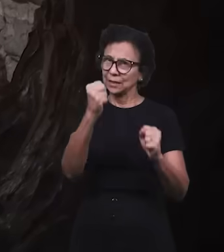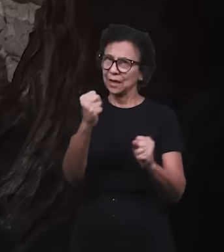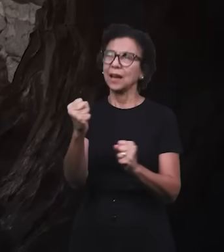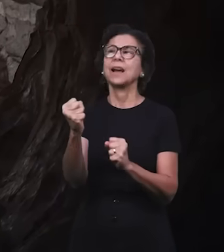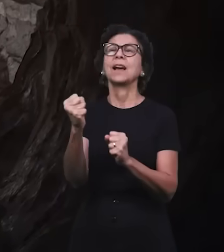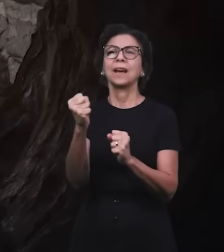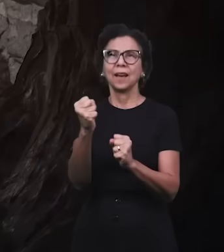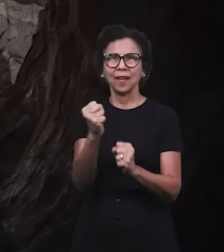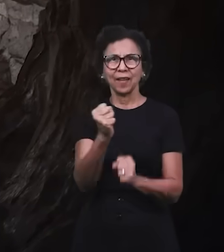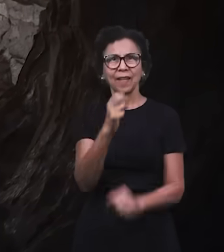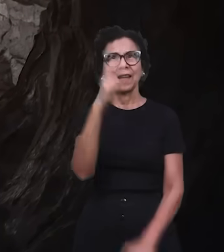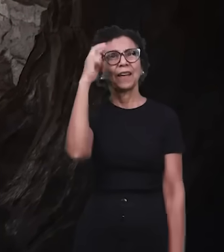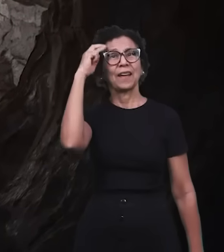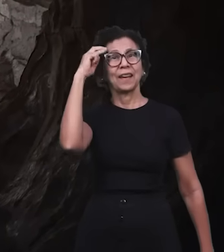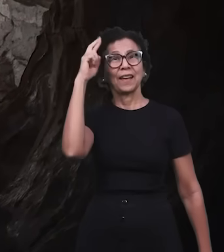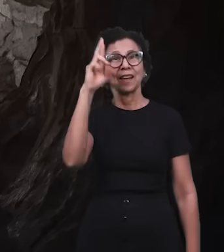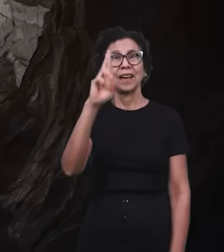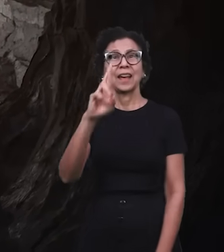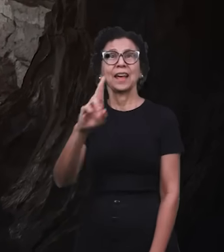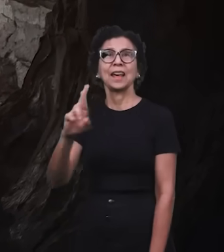Poderoso Ele